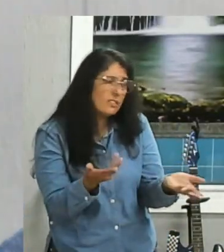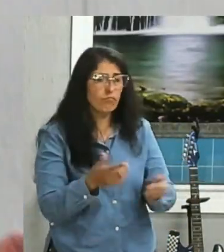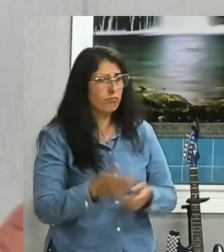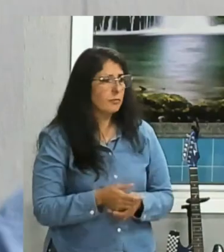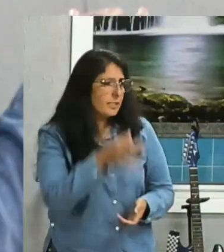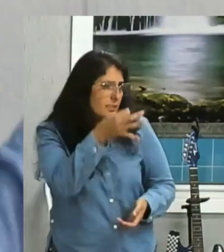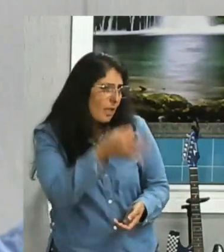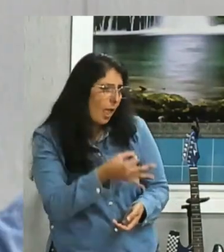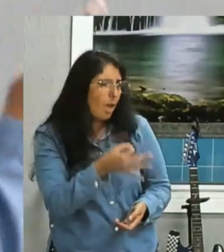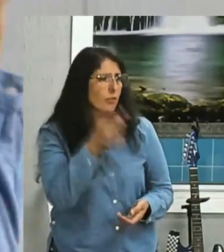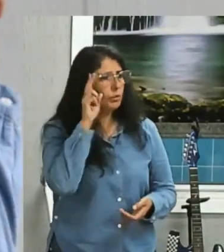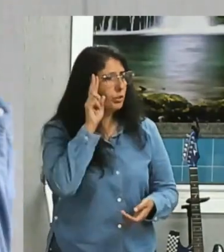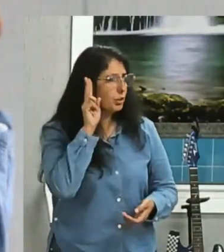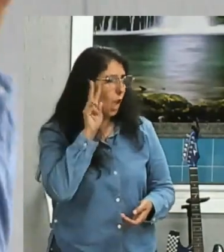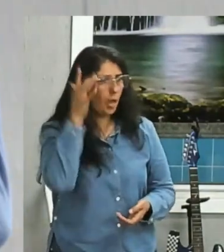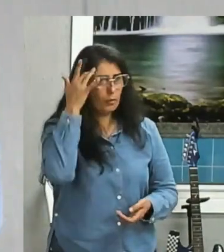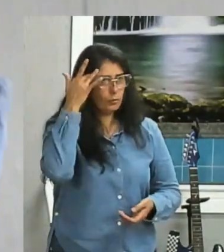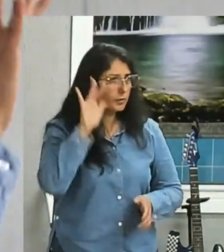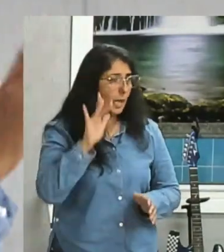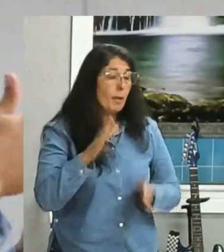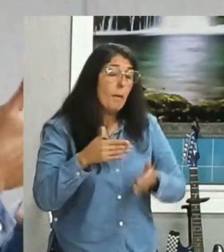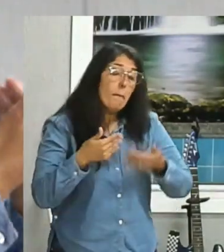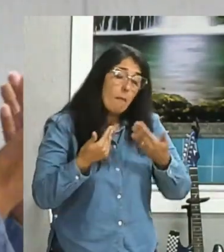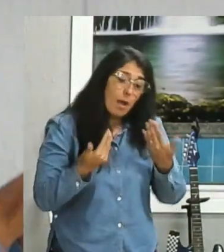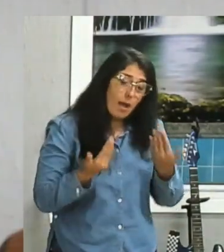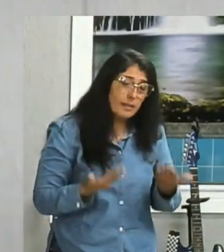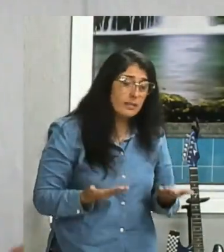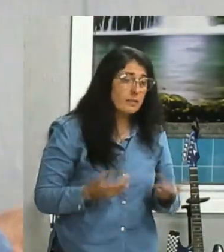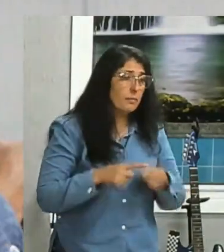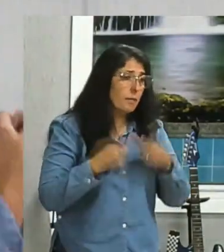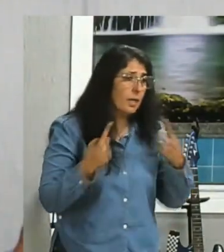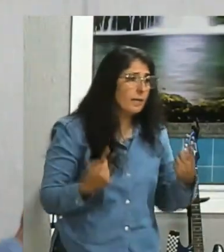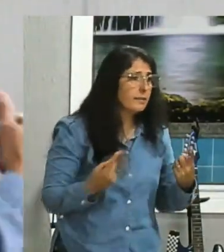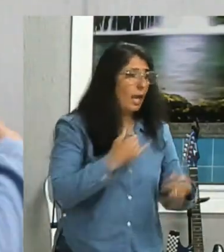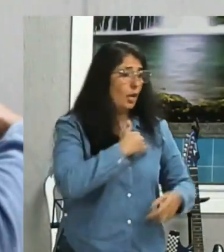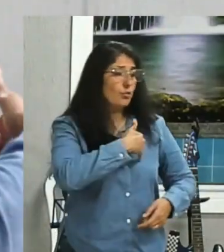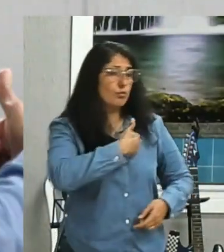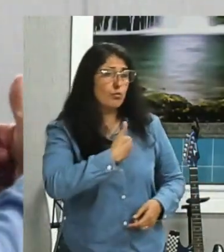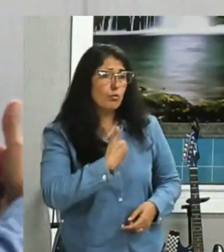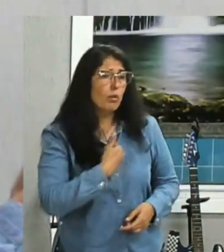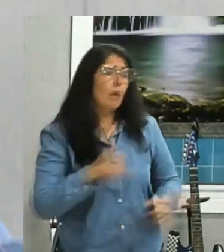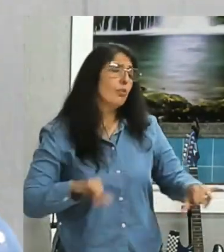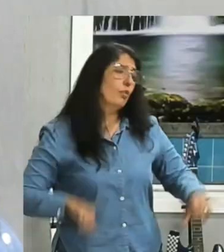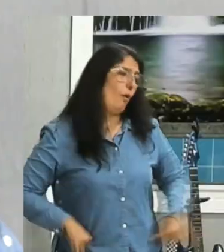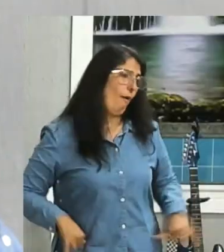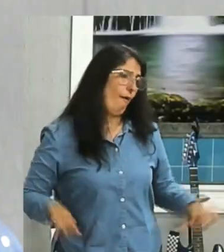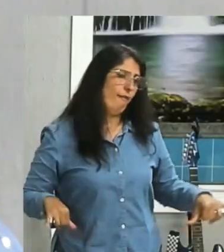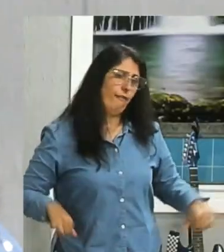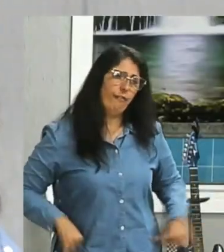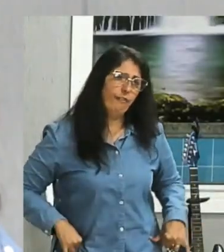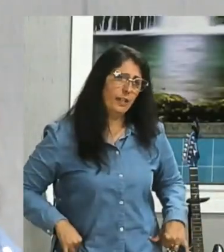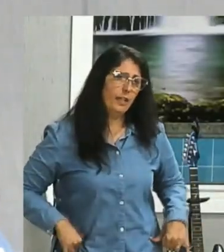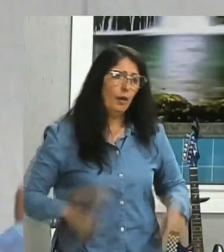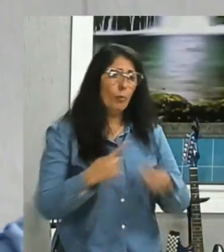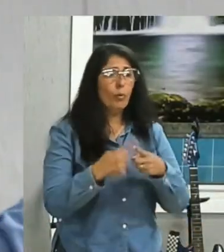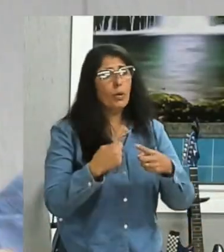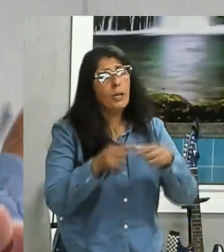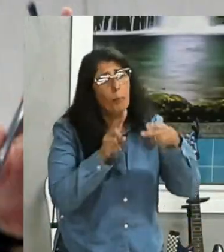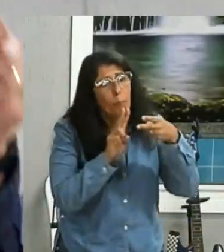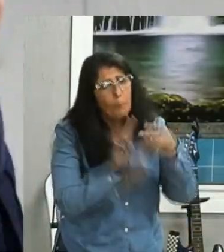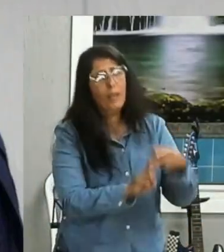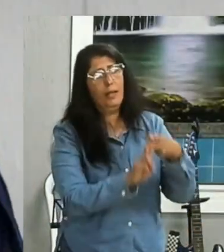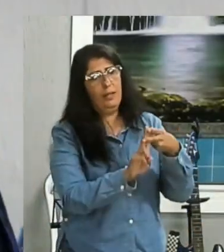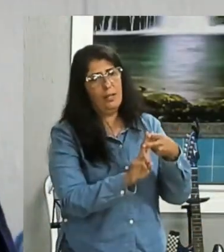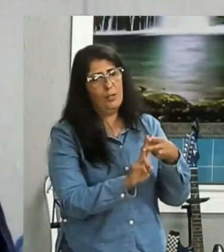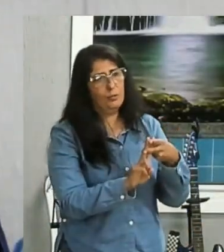historicamente, mas de qualquer forma, João está numa situação de sofrimento. Eu estou